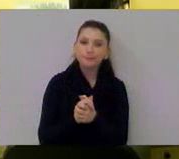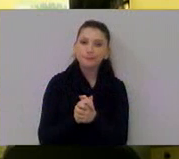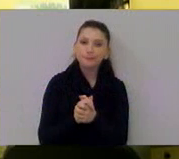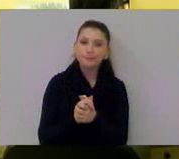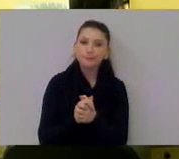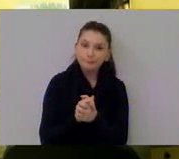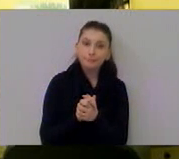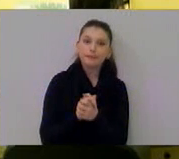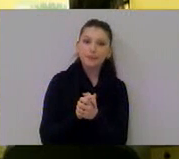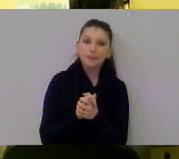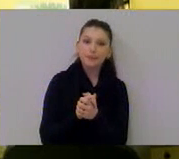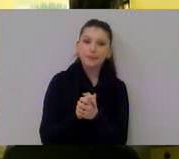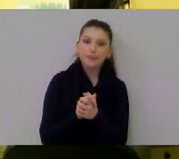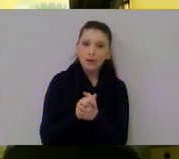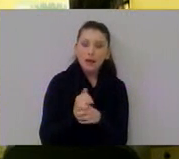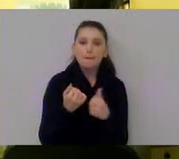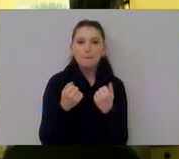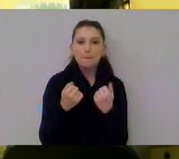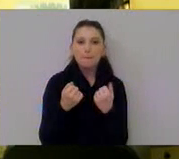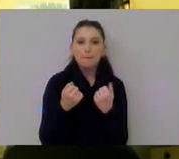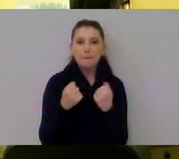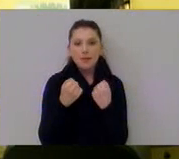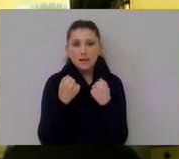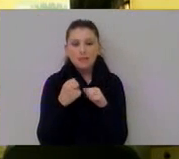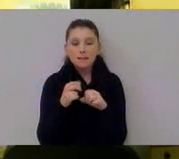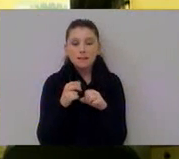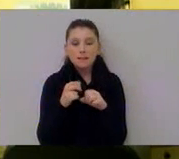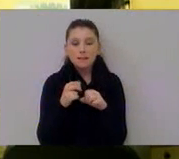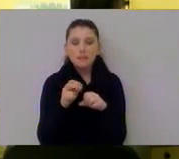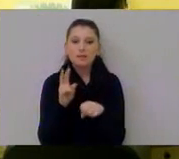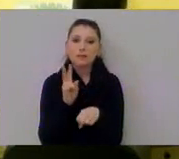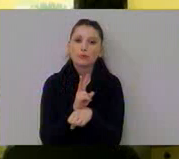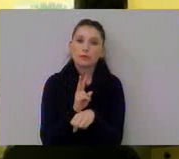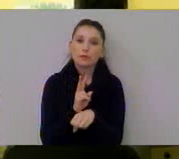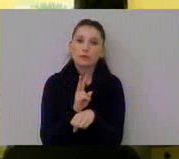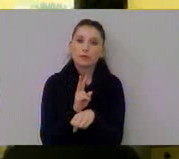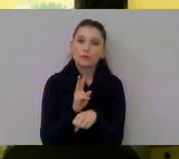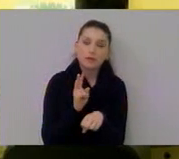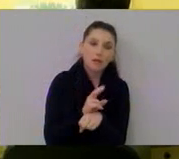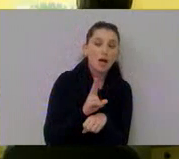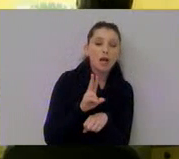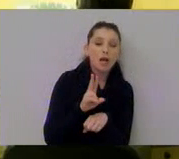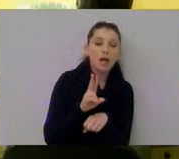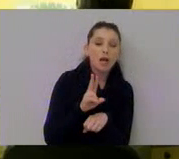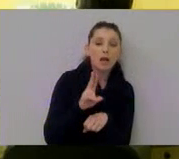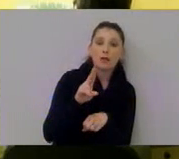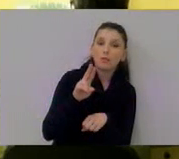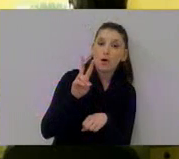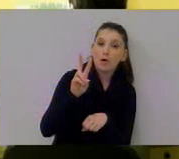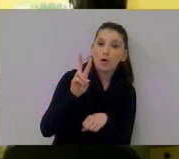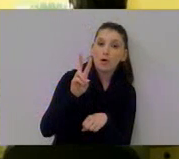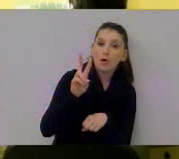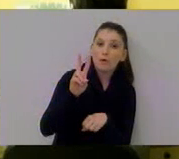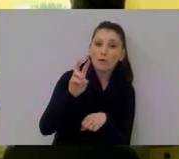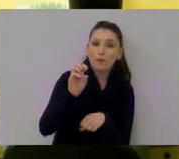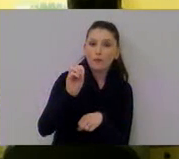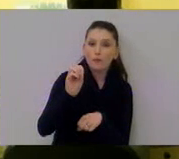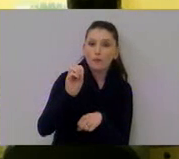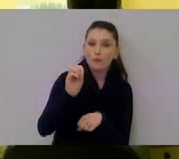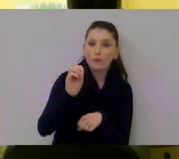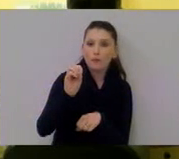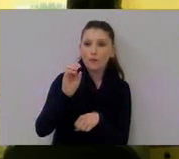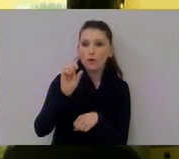foi feito no Monte Castelo, nós, cada